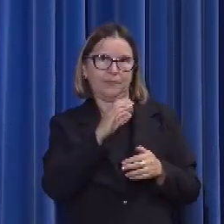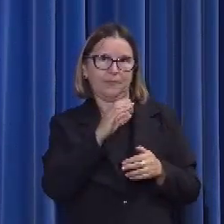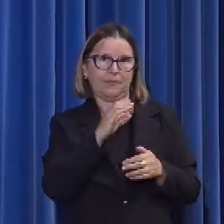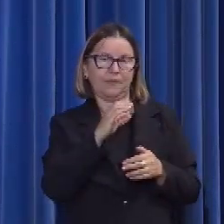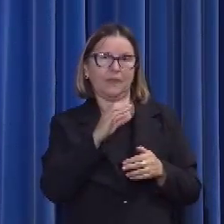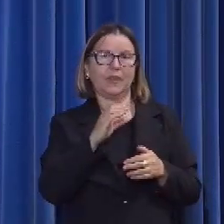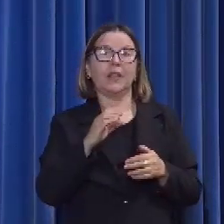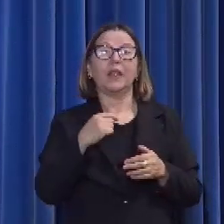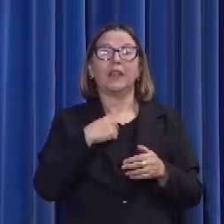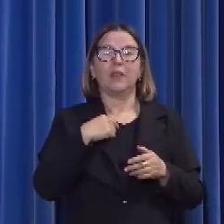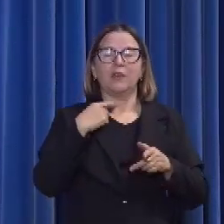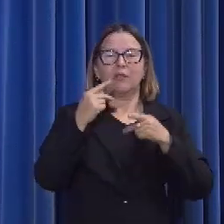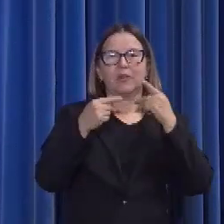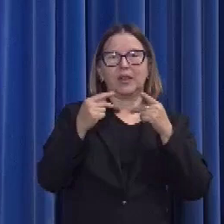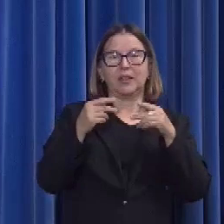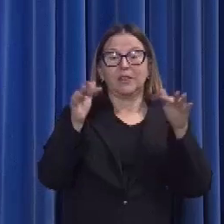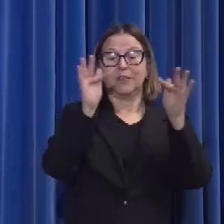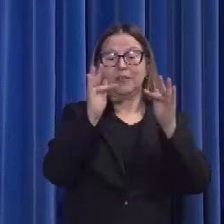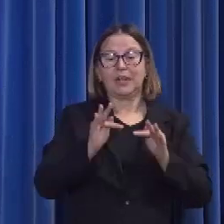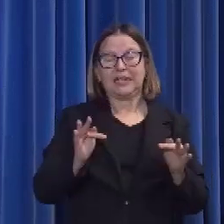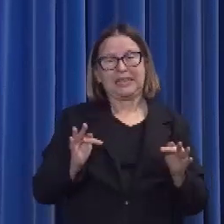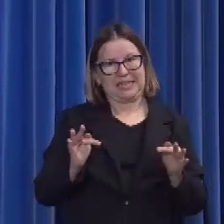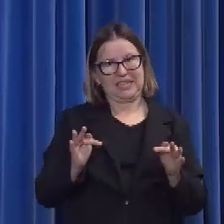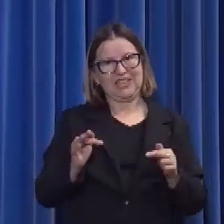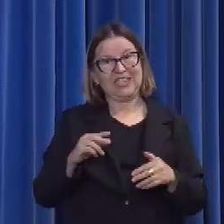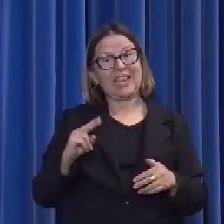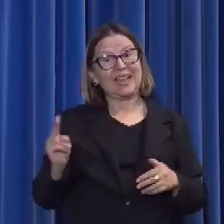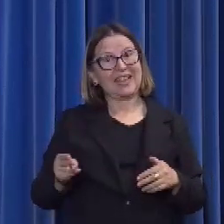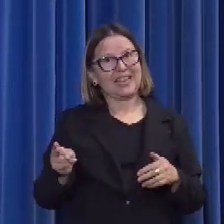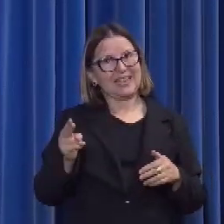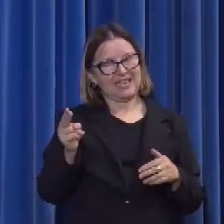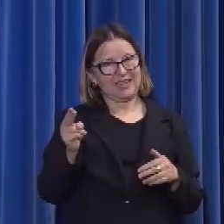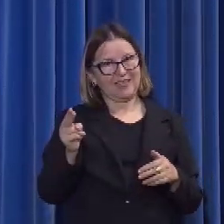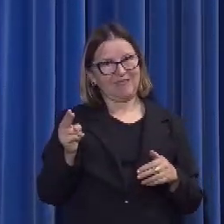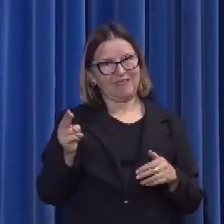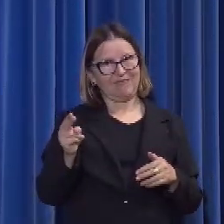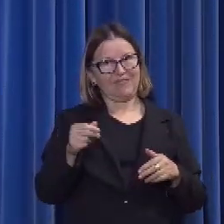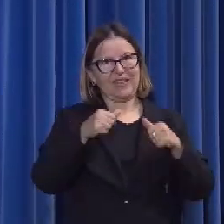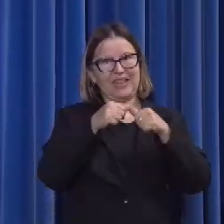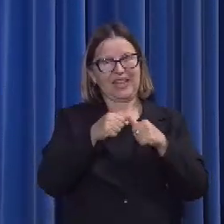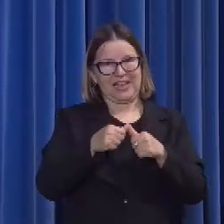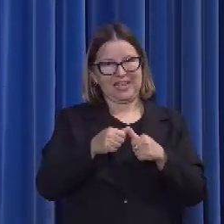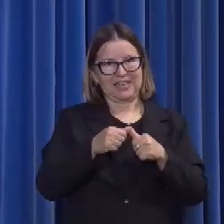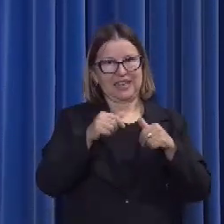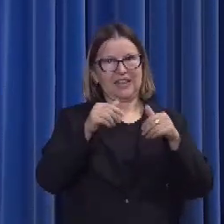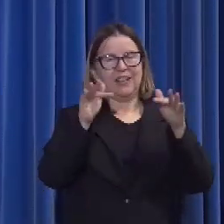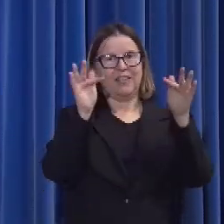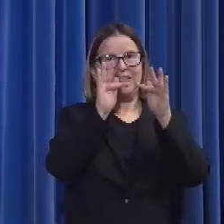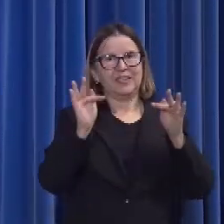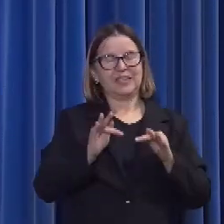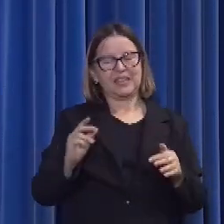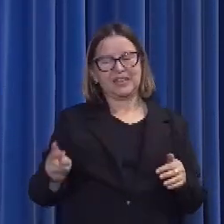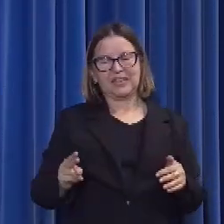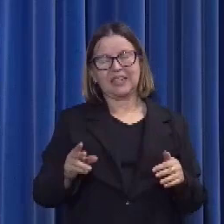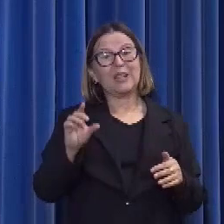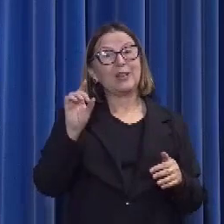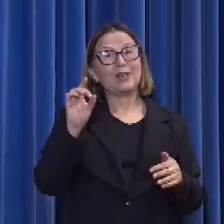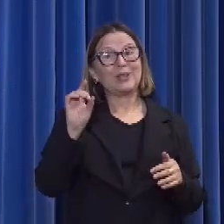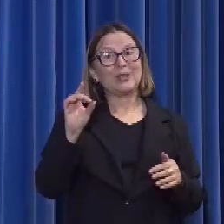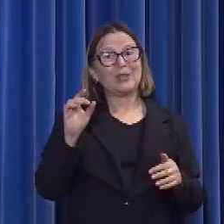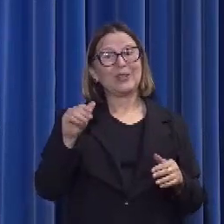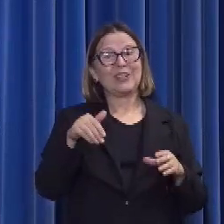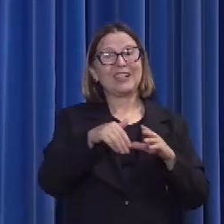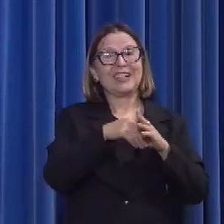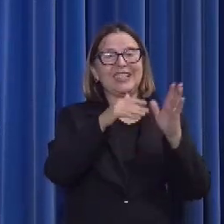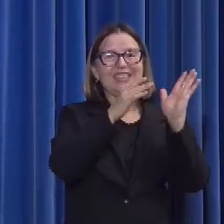eterna. Porque essa felicidade nós só vamos encontrar numa pessoa, Jesus Cristo, meus irmãos. Somente